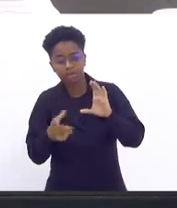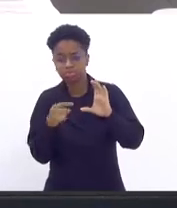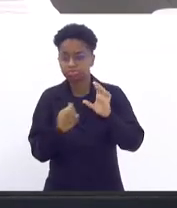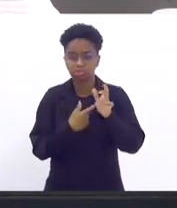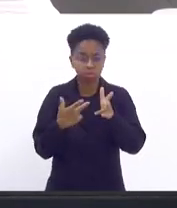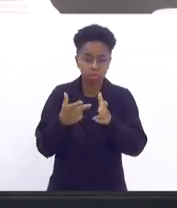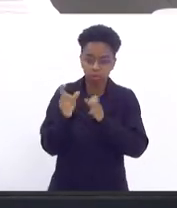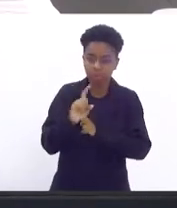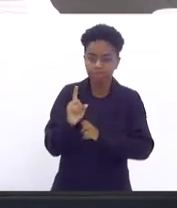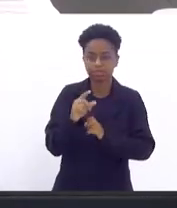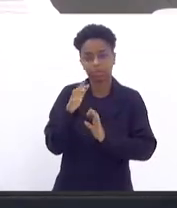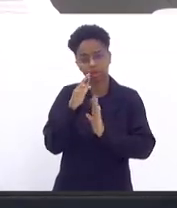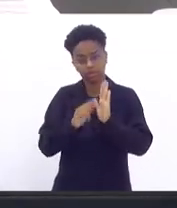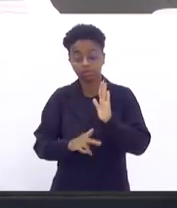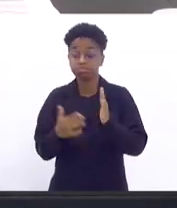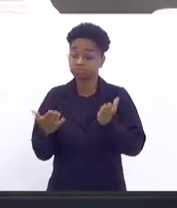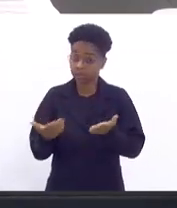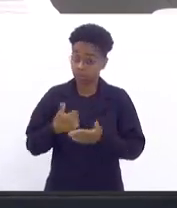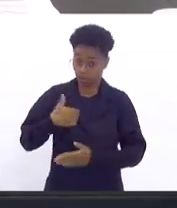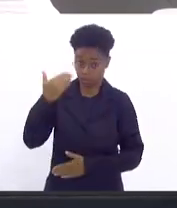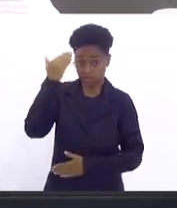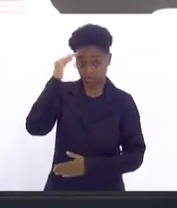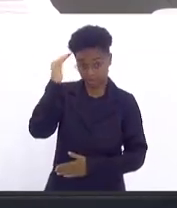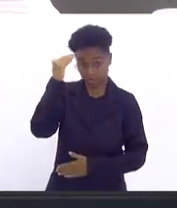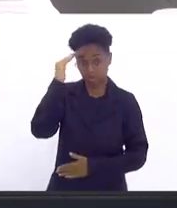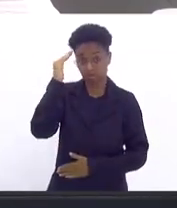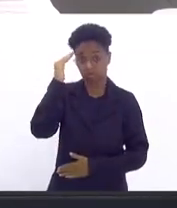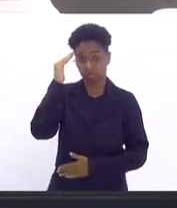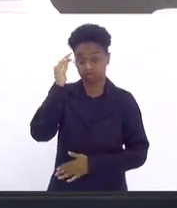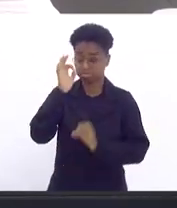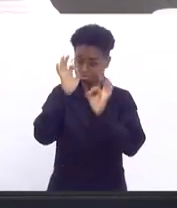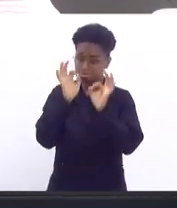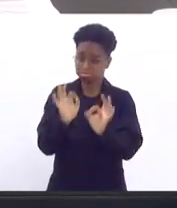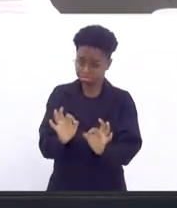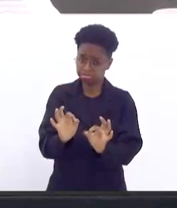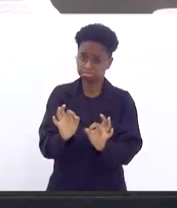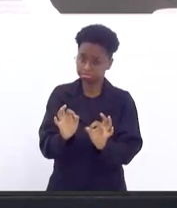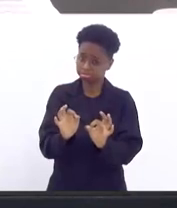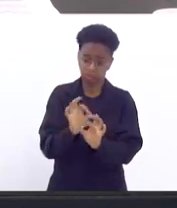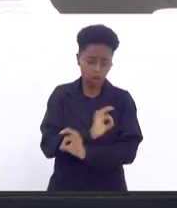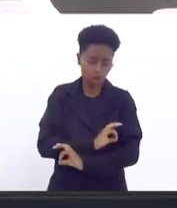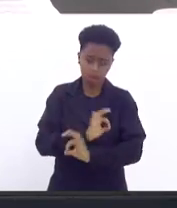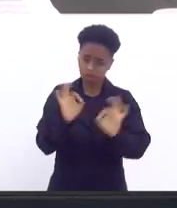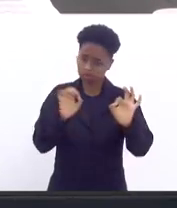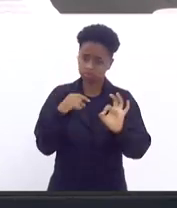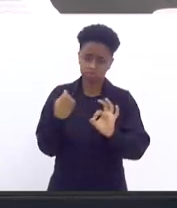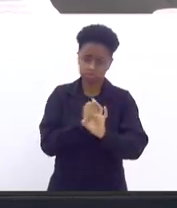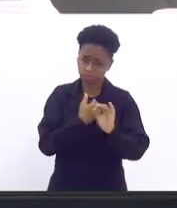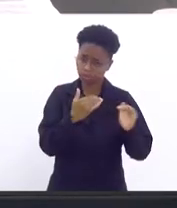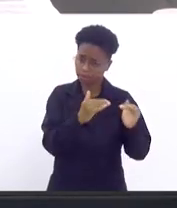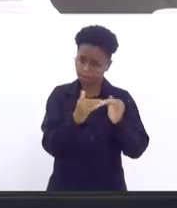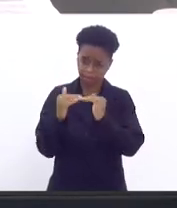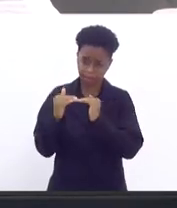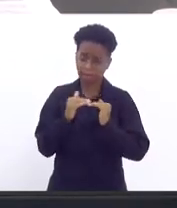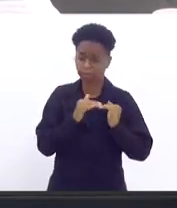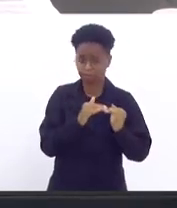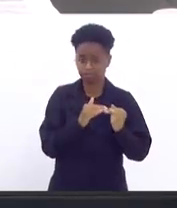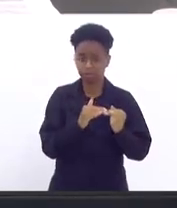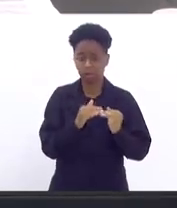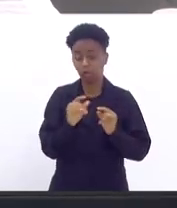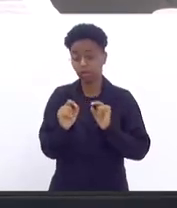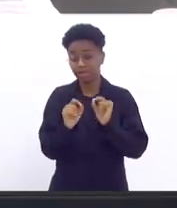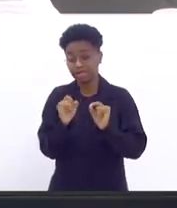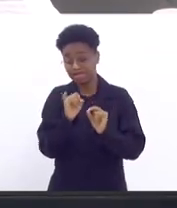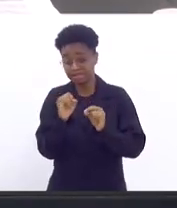na relatoria então eu entendo que tá muito correto e muito pacificado entre nós e temos conduzido assim que